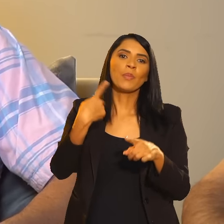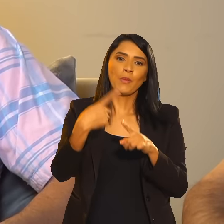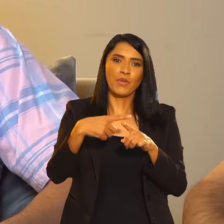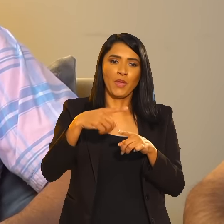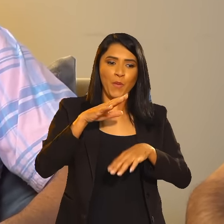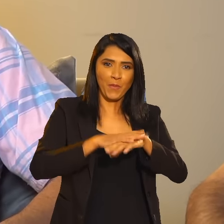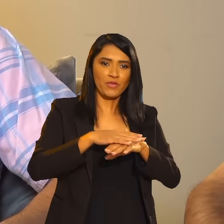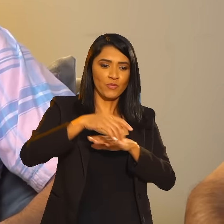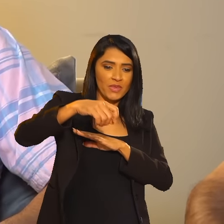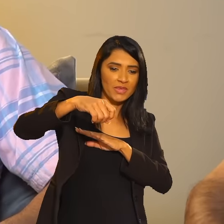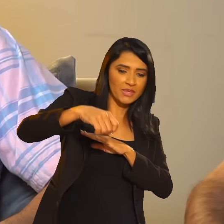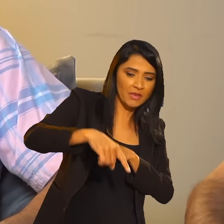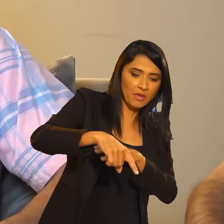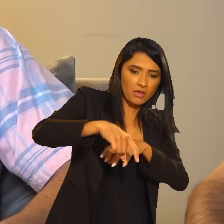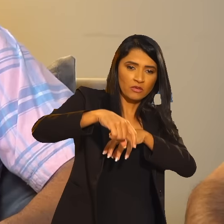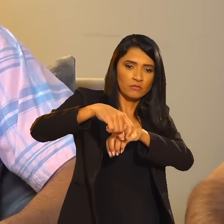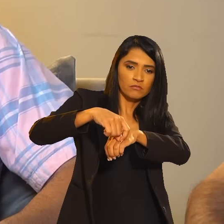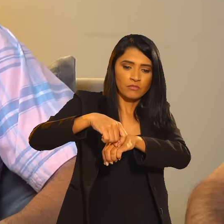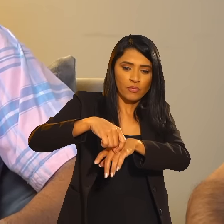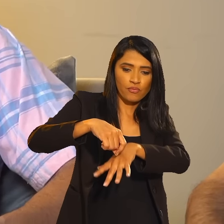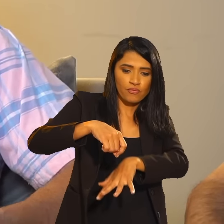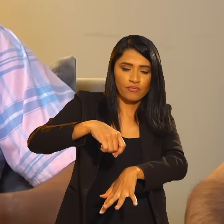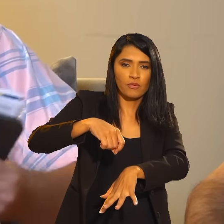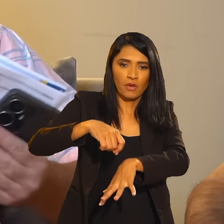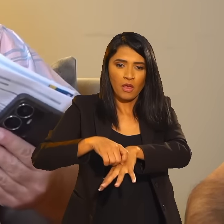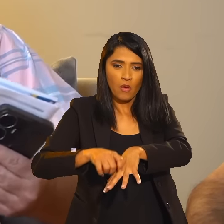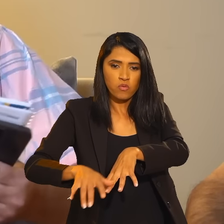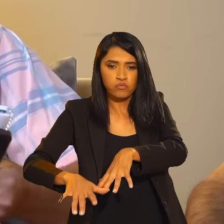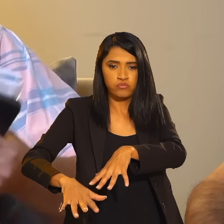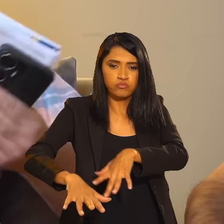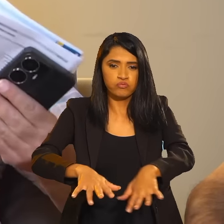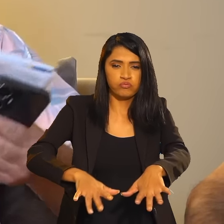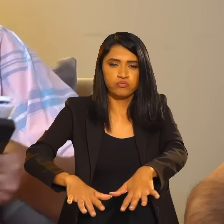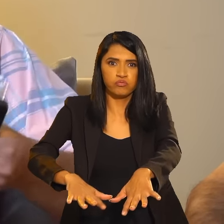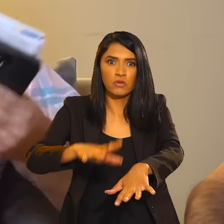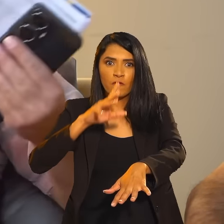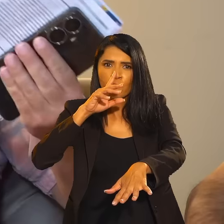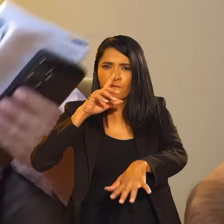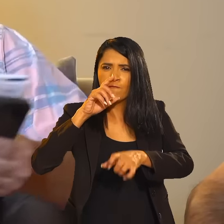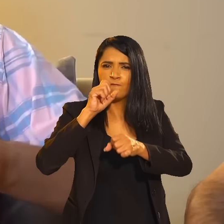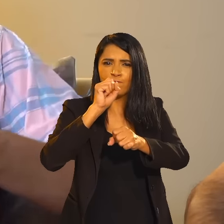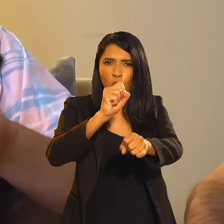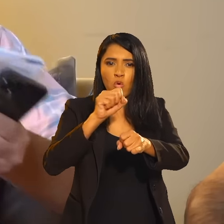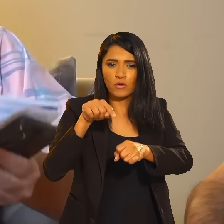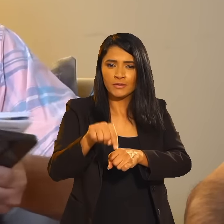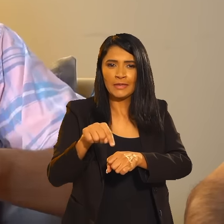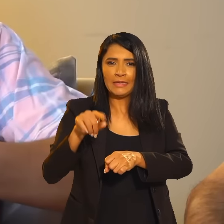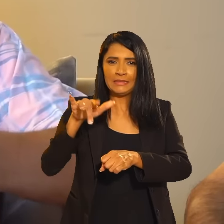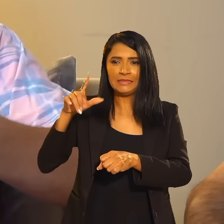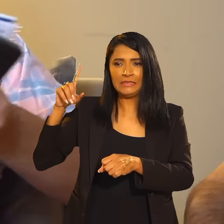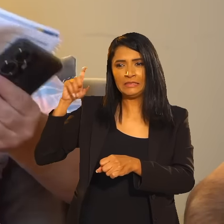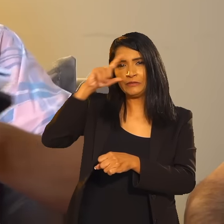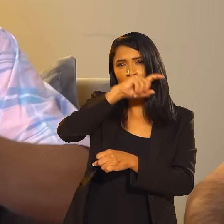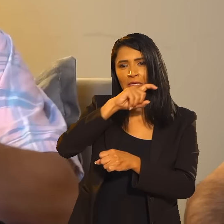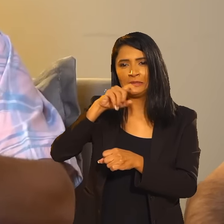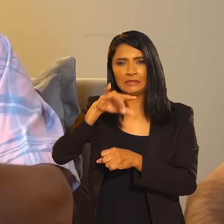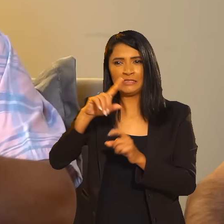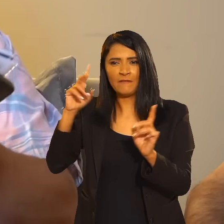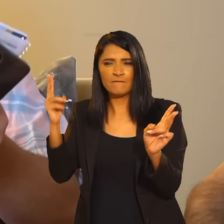a semente, quando ela cria raiz, ela se espalha, ela cresce, ela tem força para passar pelas dificuldades,